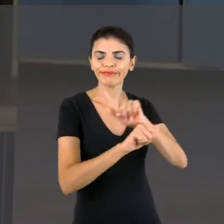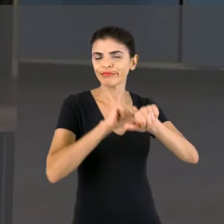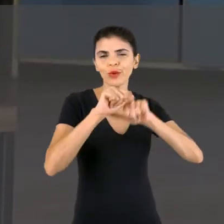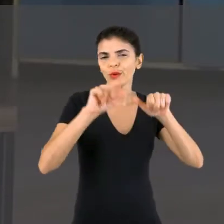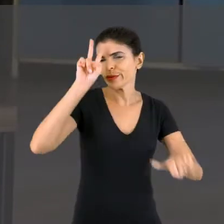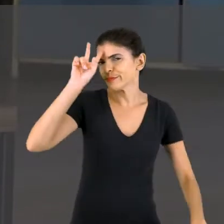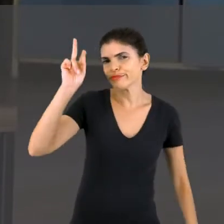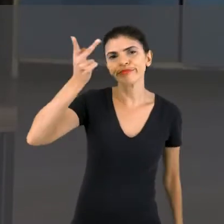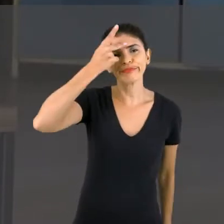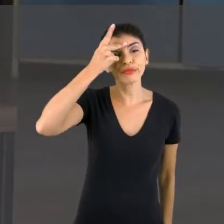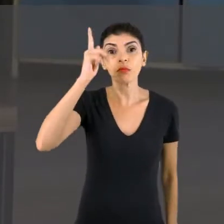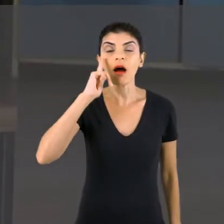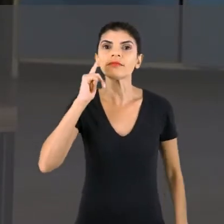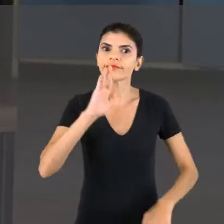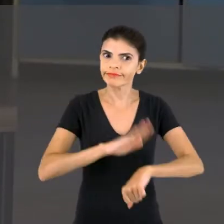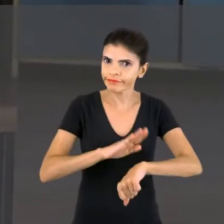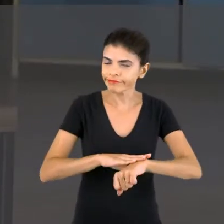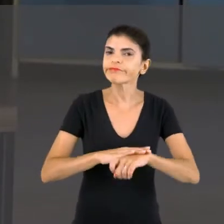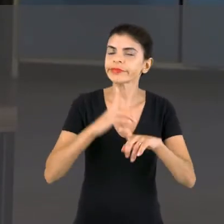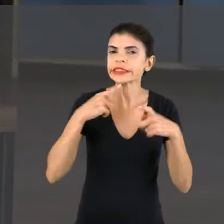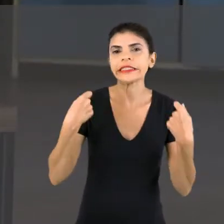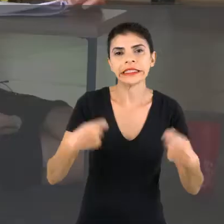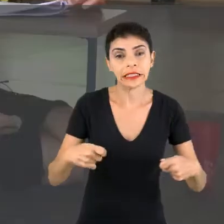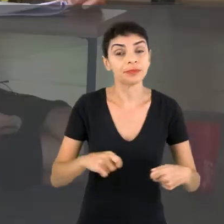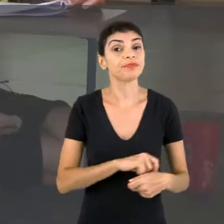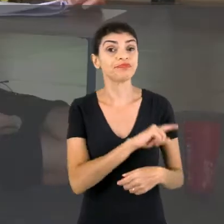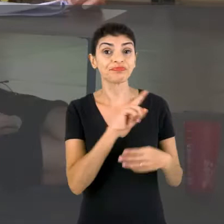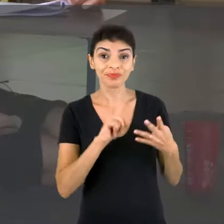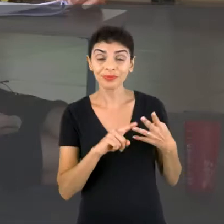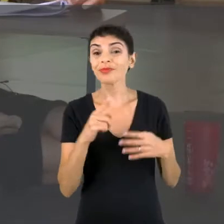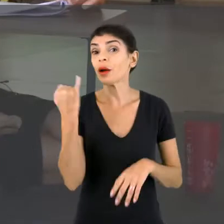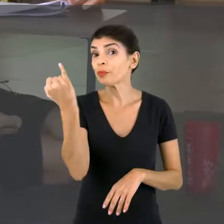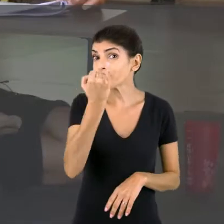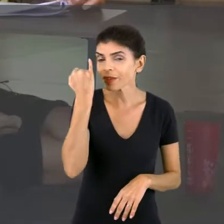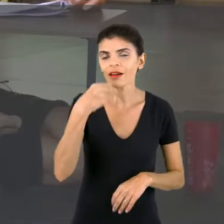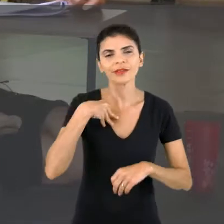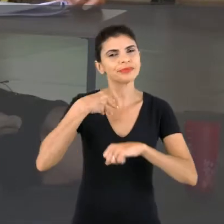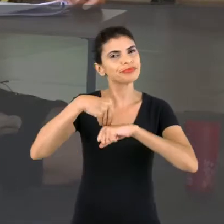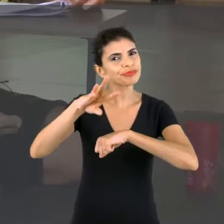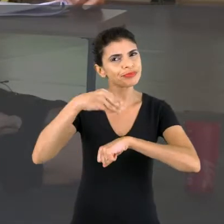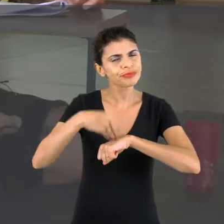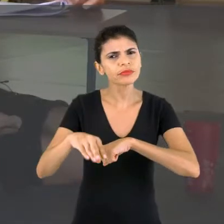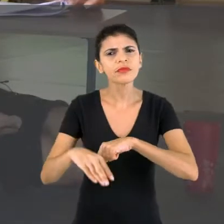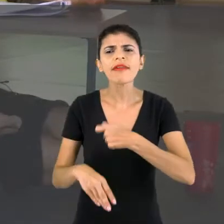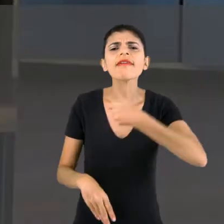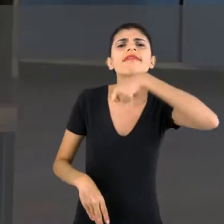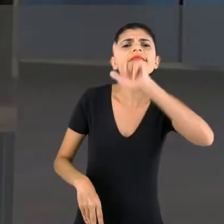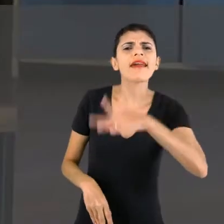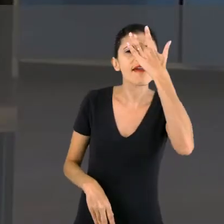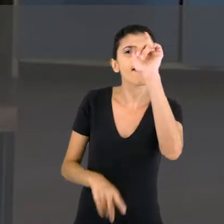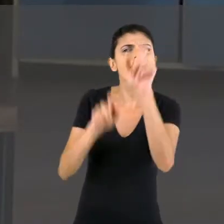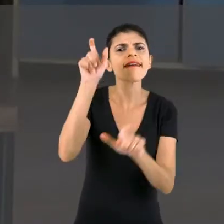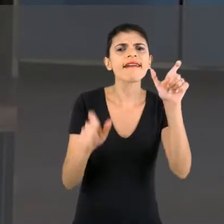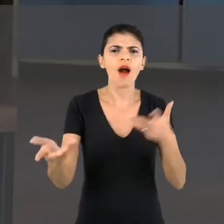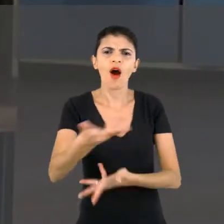mas uma direção momentânea ela é necessária. E outra coisa que é muito importante é entender quem